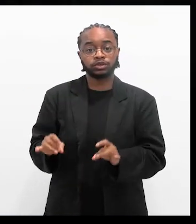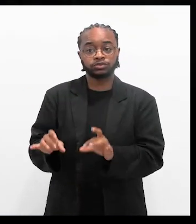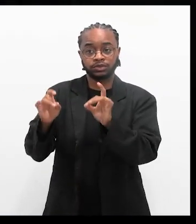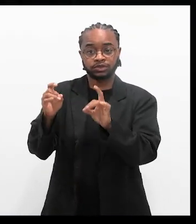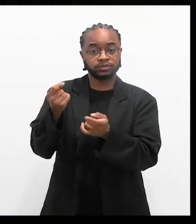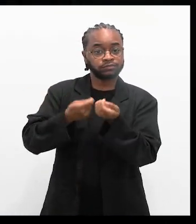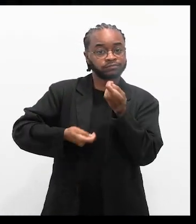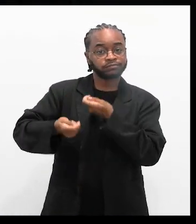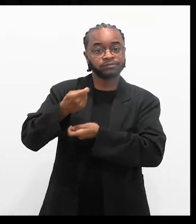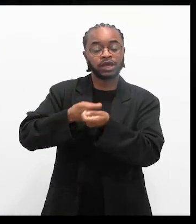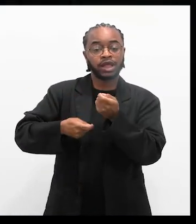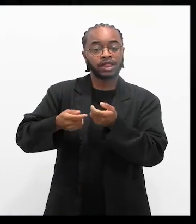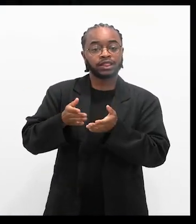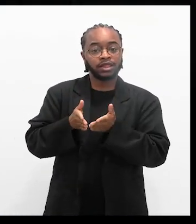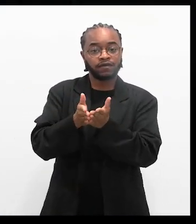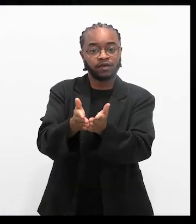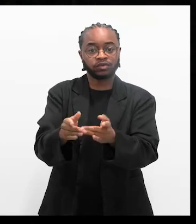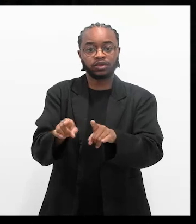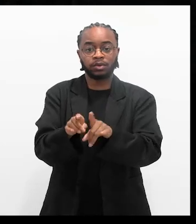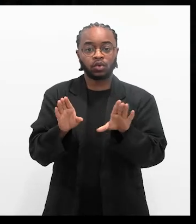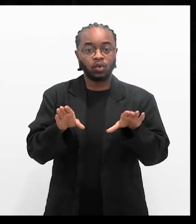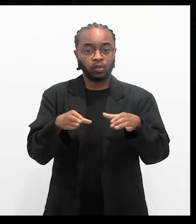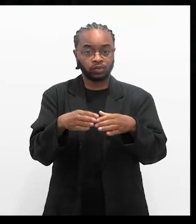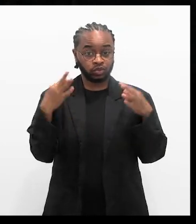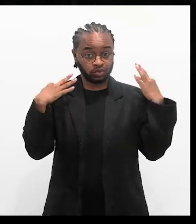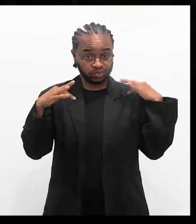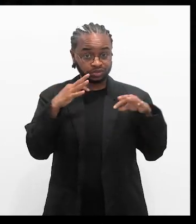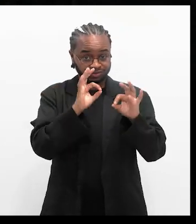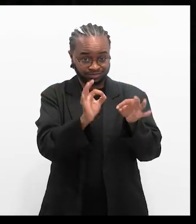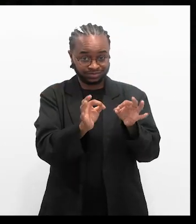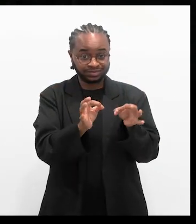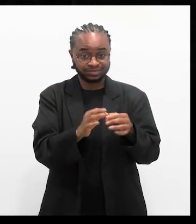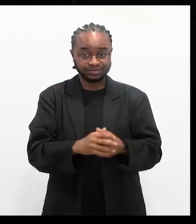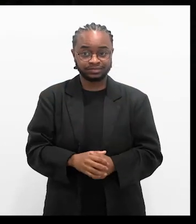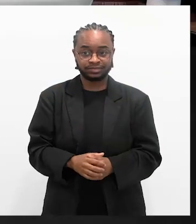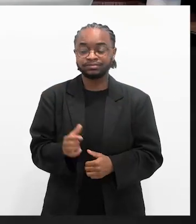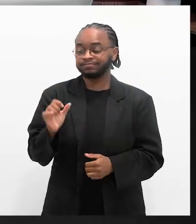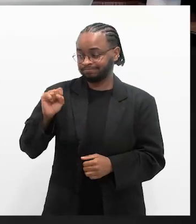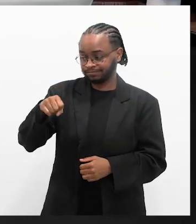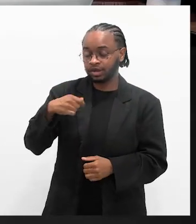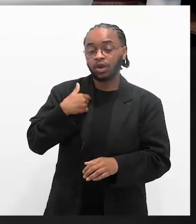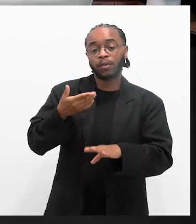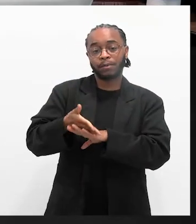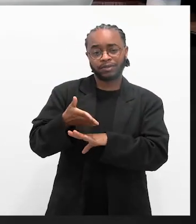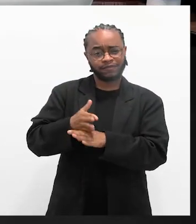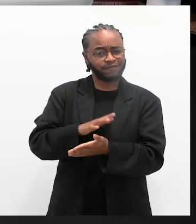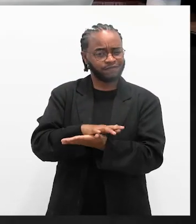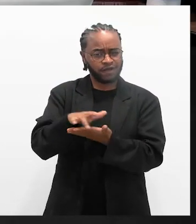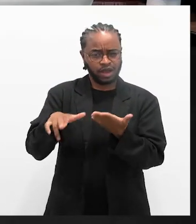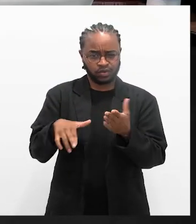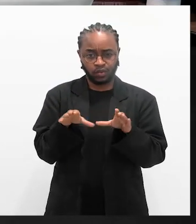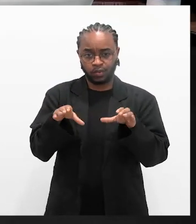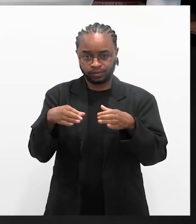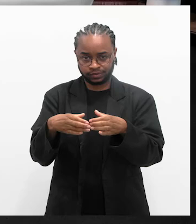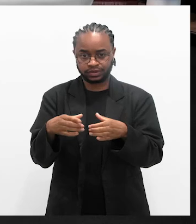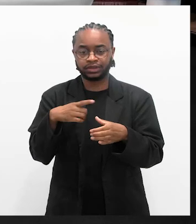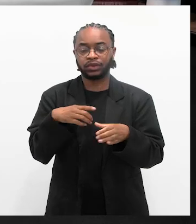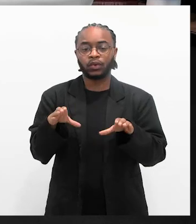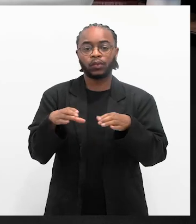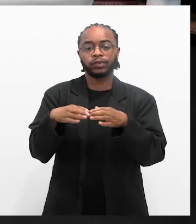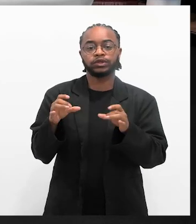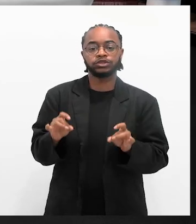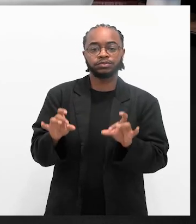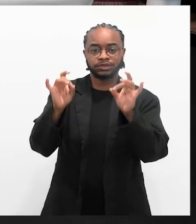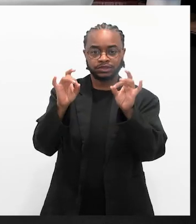Comissão Especial da Indústria Naval e também da Comissão de Turismo, não é? A senhora tem Eu faço parte de diversas comissões. A